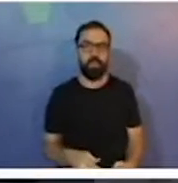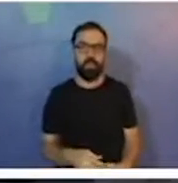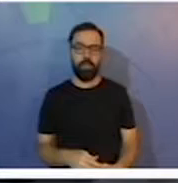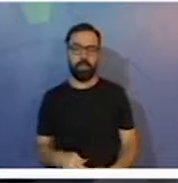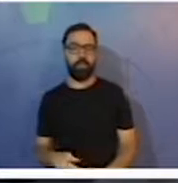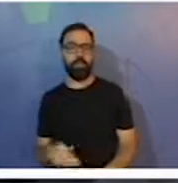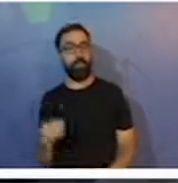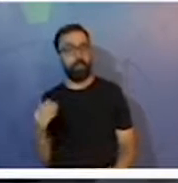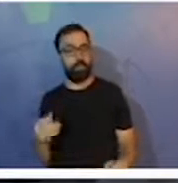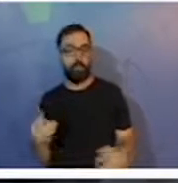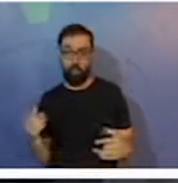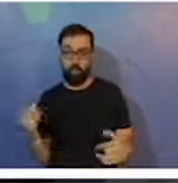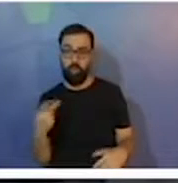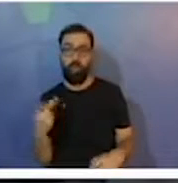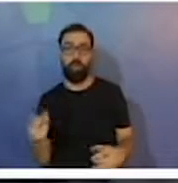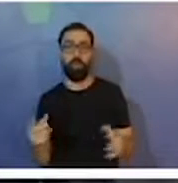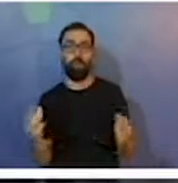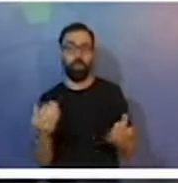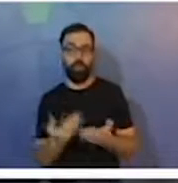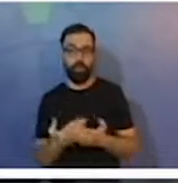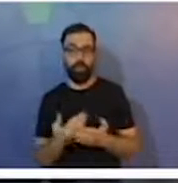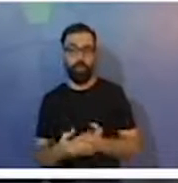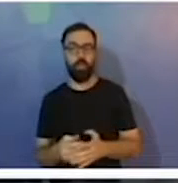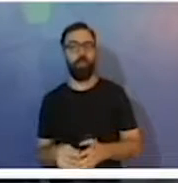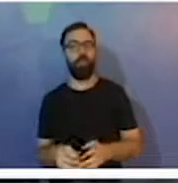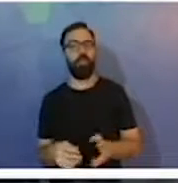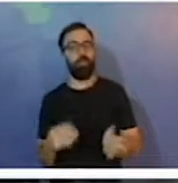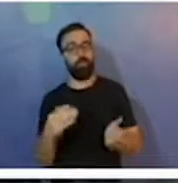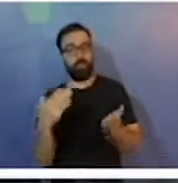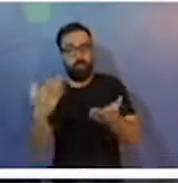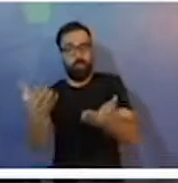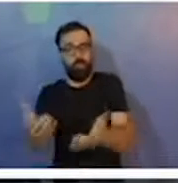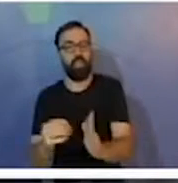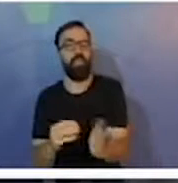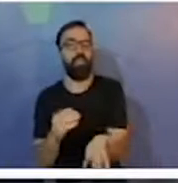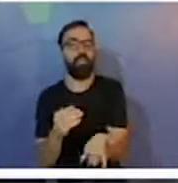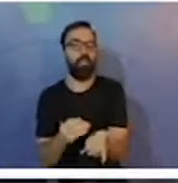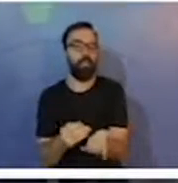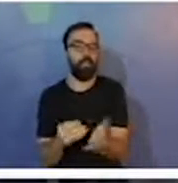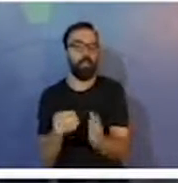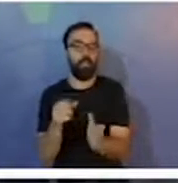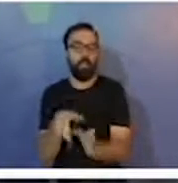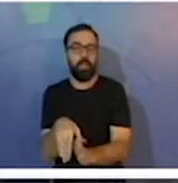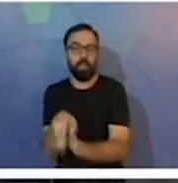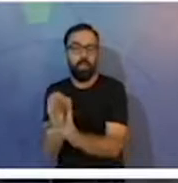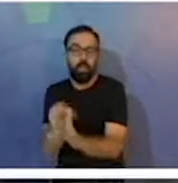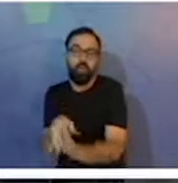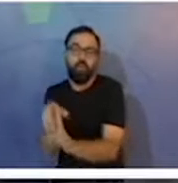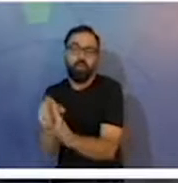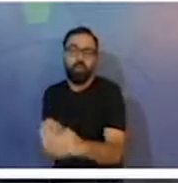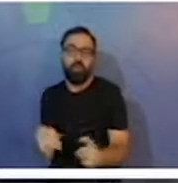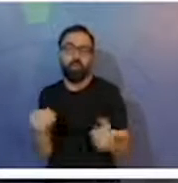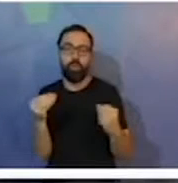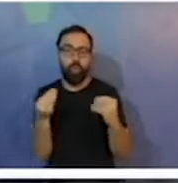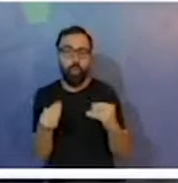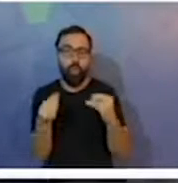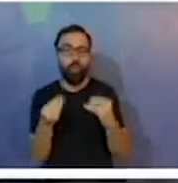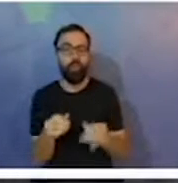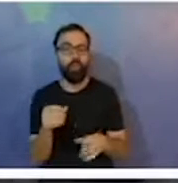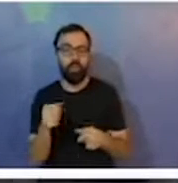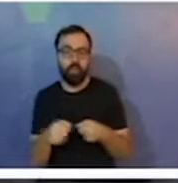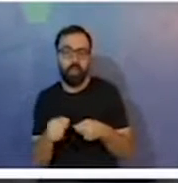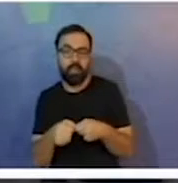são os que nós estamos estudando agora são estes que nos dão em instruções de como fazer de como realizar alguma coisa